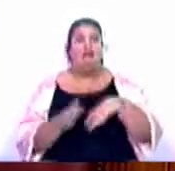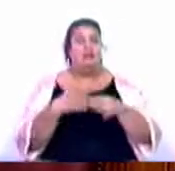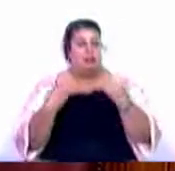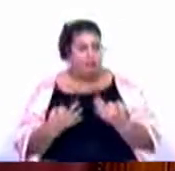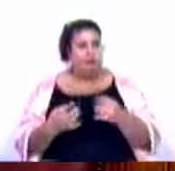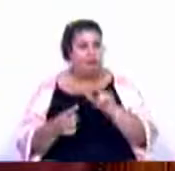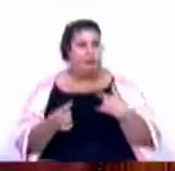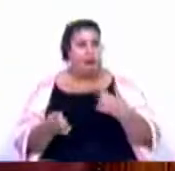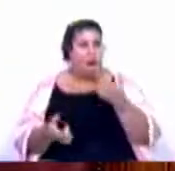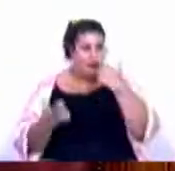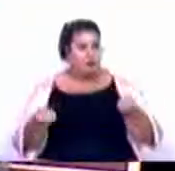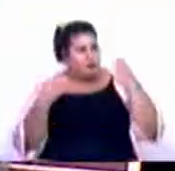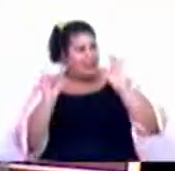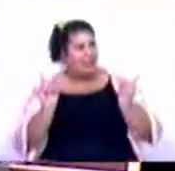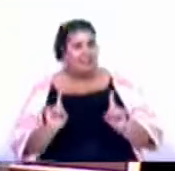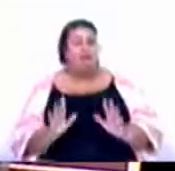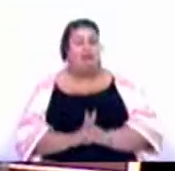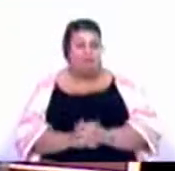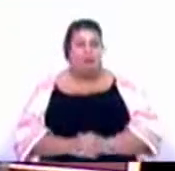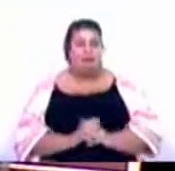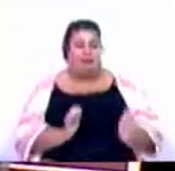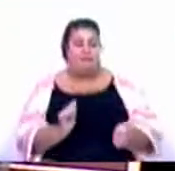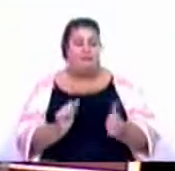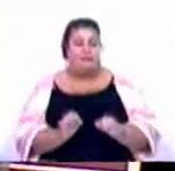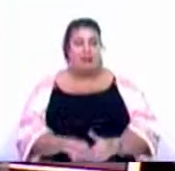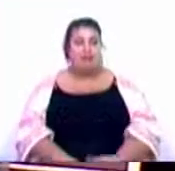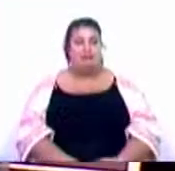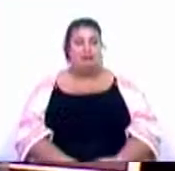uma vez, não deixar ninguém para trás. Muito obrigado. Muito.